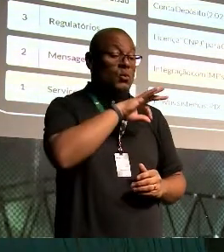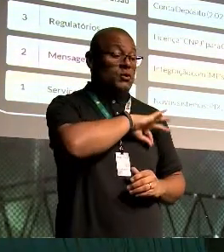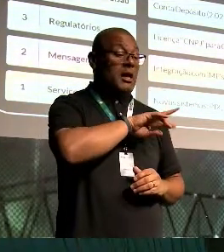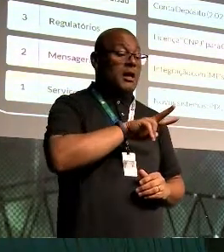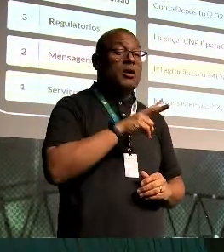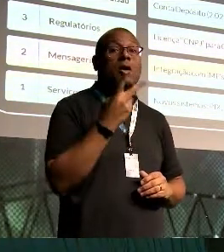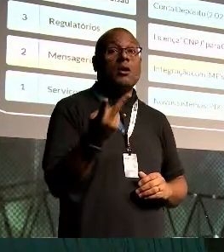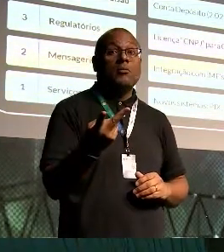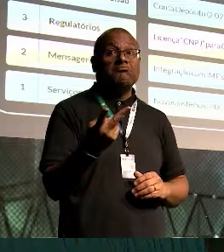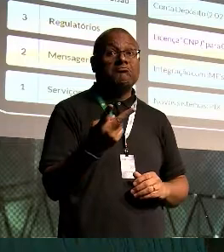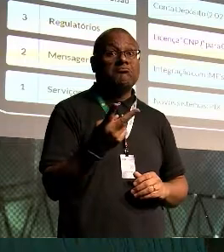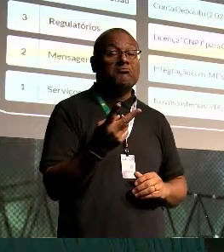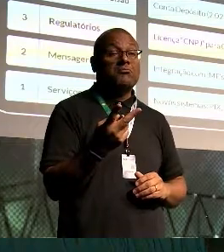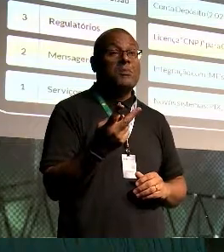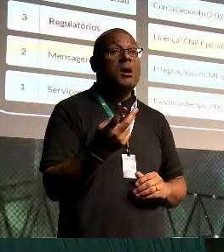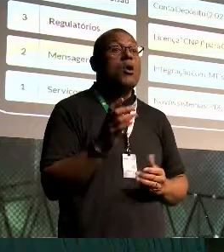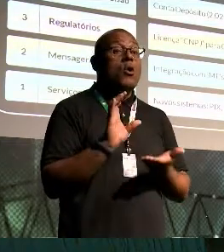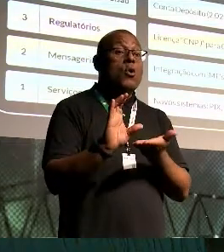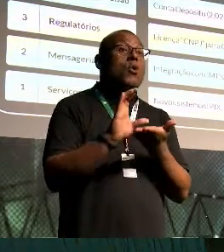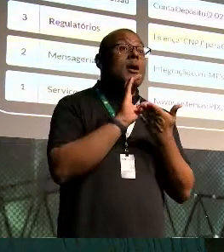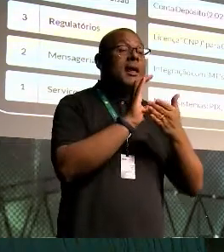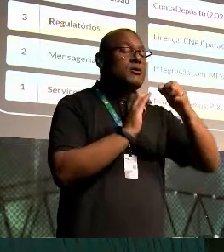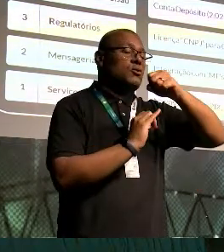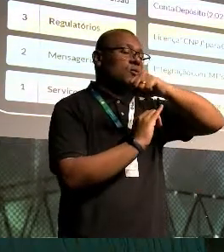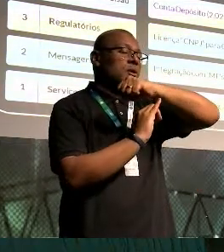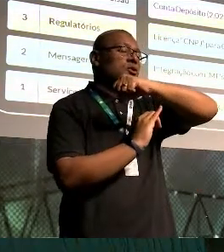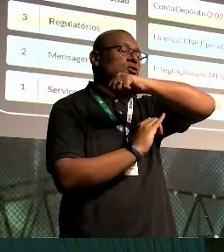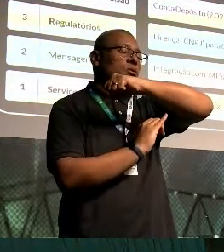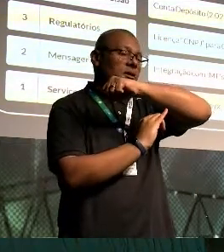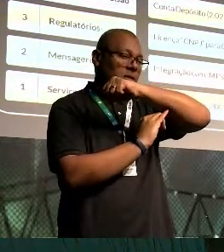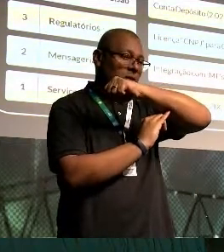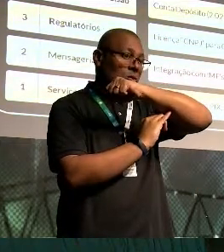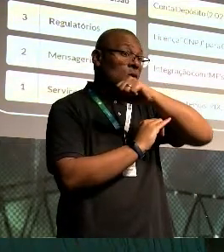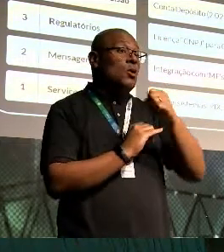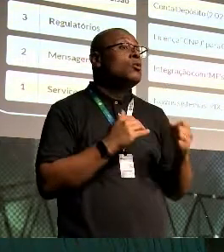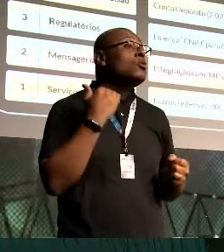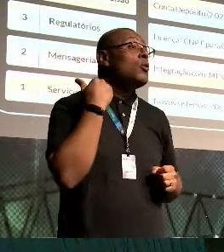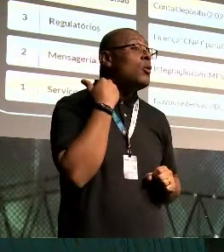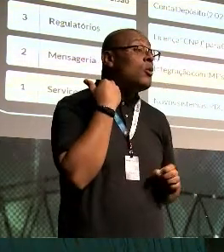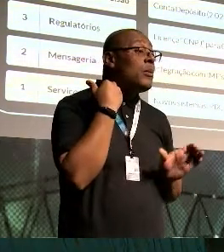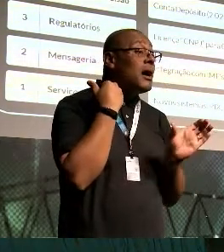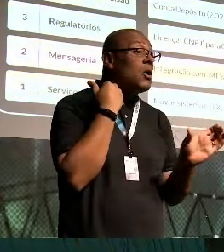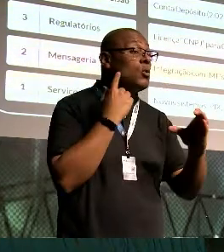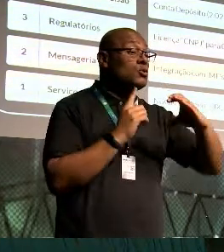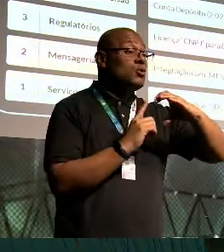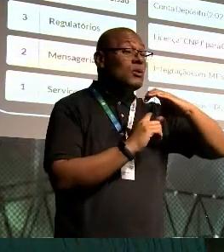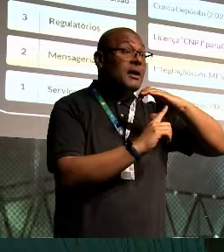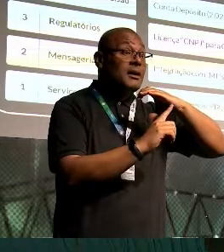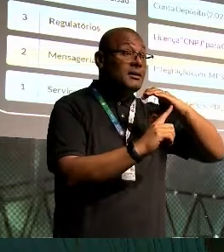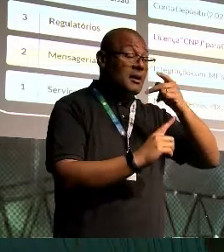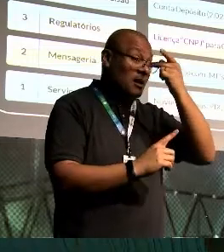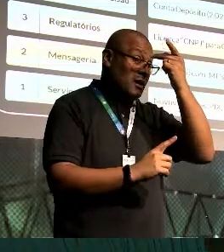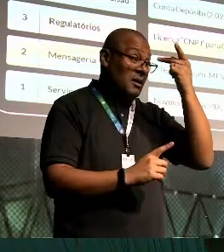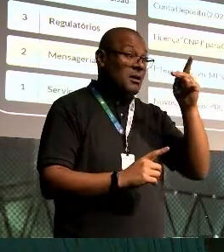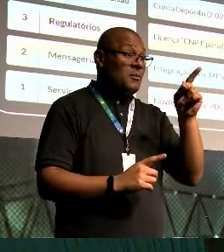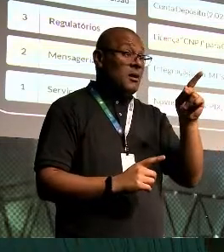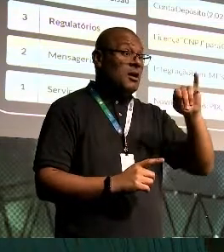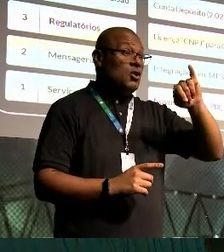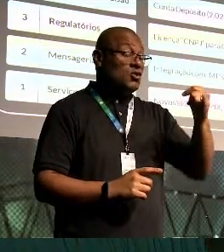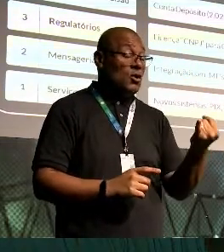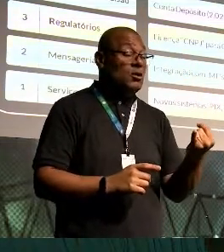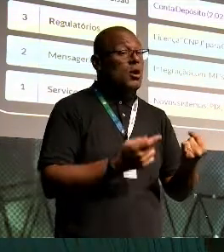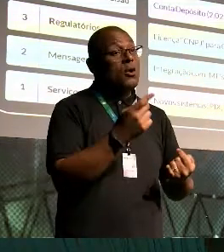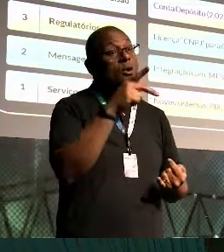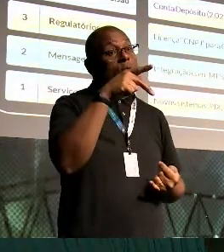salarial, ou até mesmo o crédito de uma instituição financeira caindo numa conta de um cliente, seja ele pessoa física ou pessoa